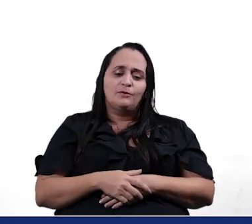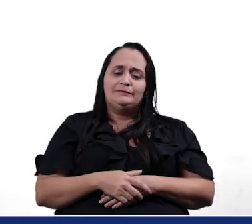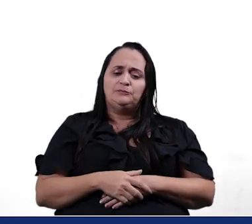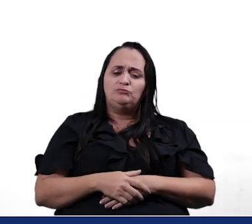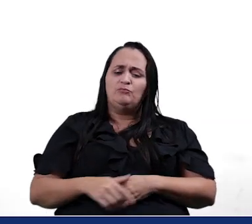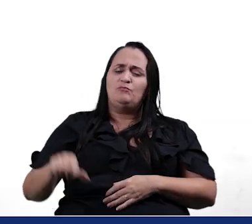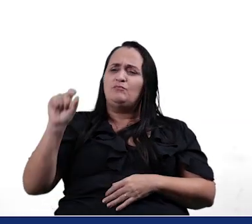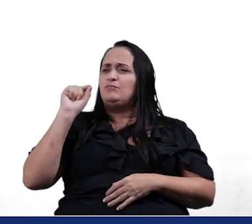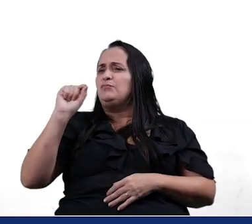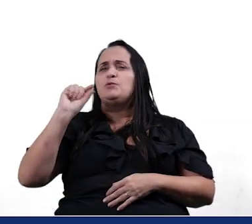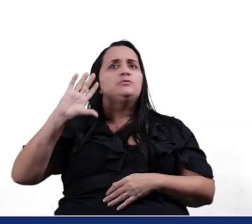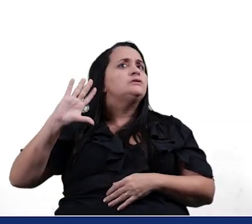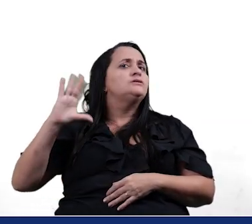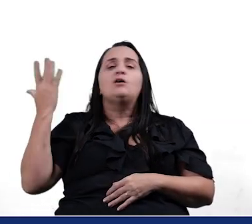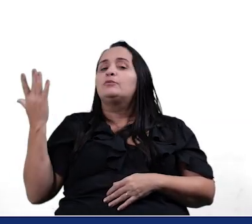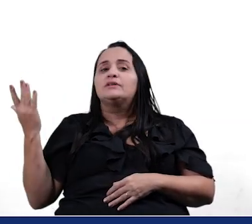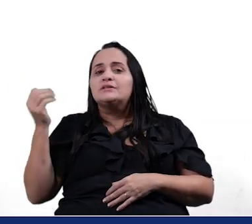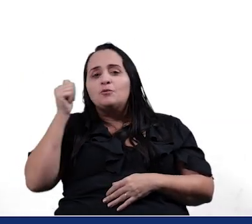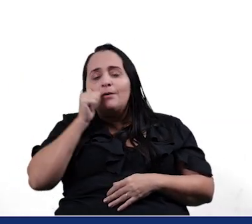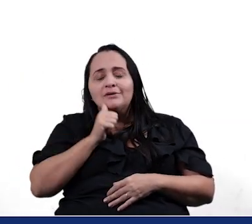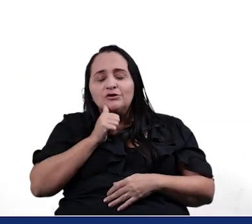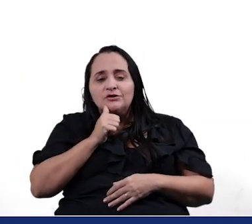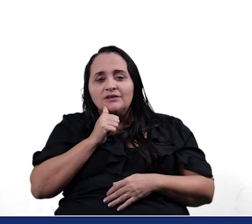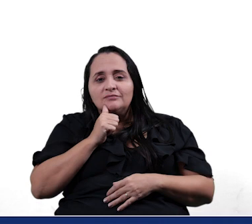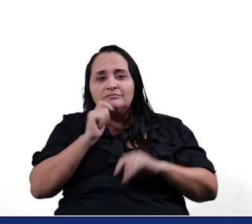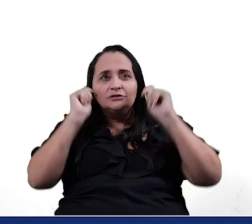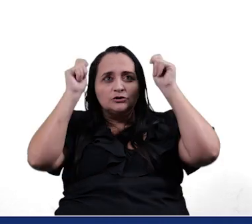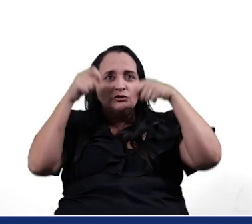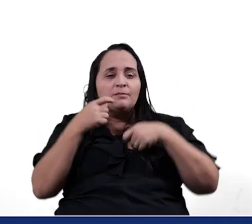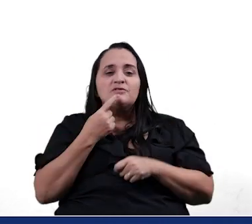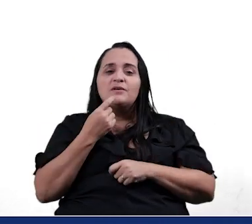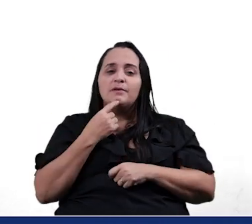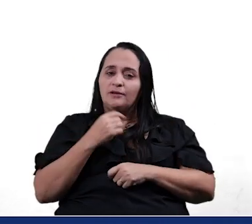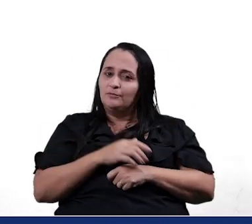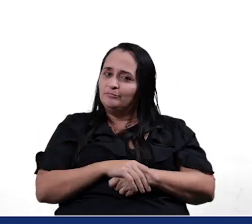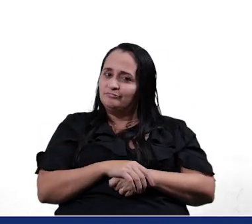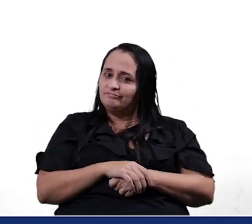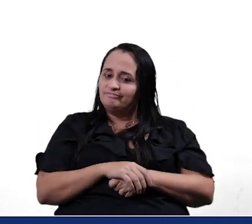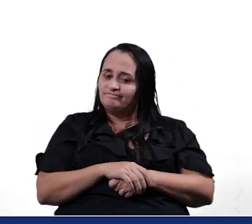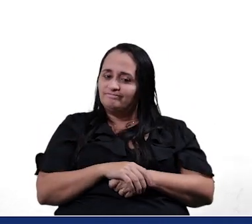que aconteceu com a menina? O que aconteceu com o Chapeuzinho nessa história, gente?